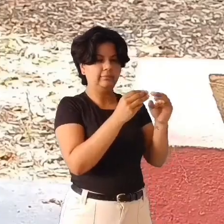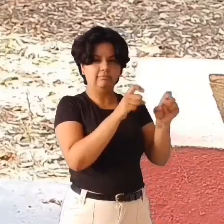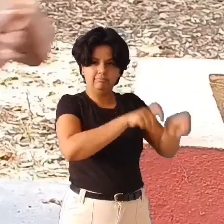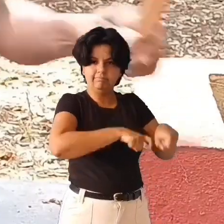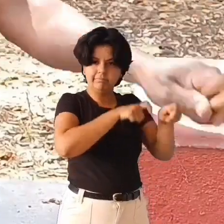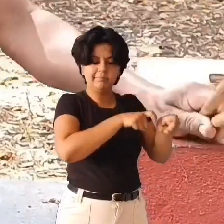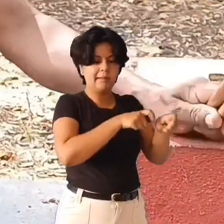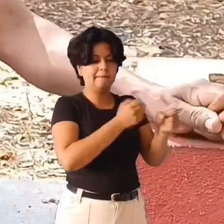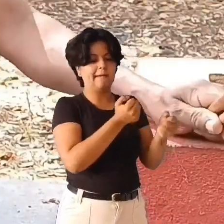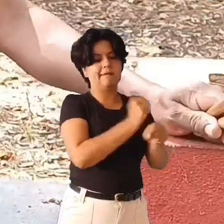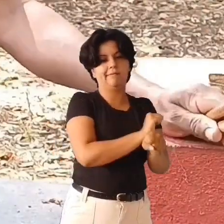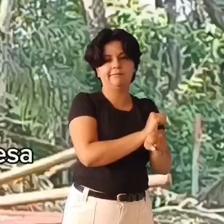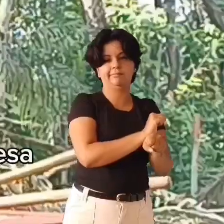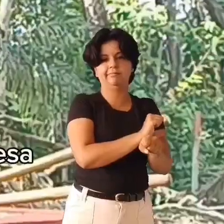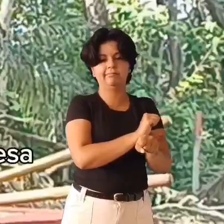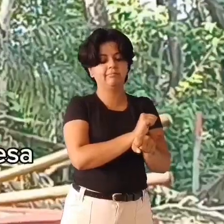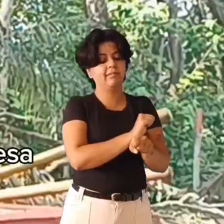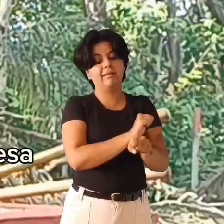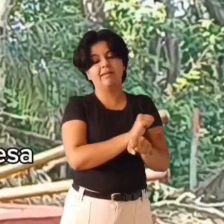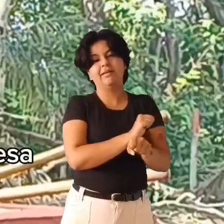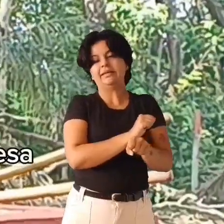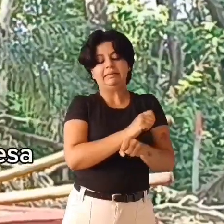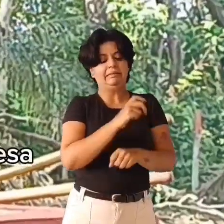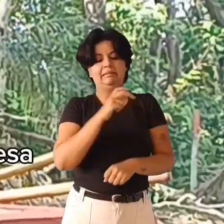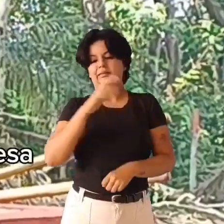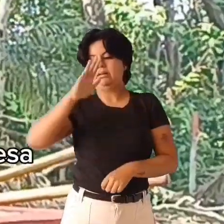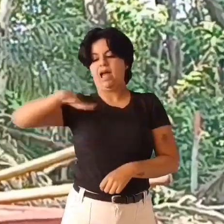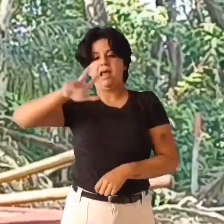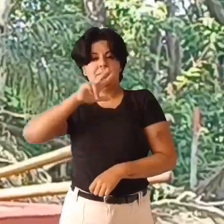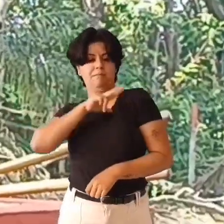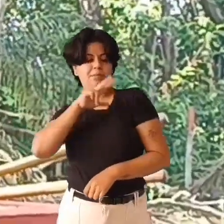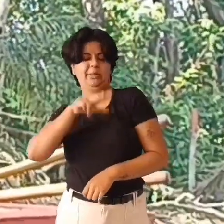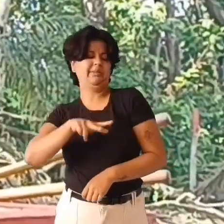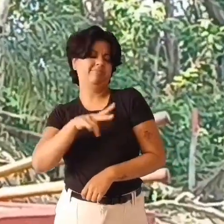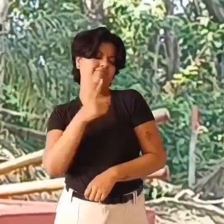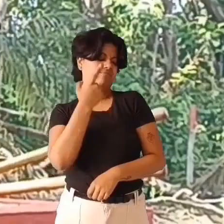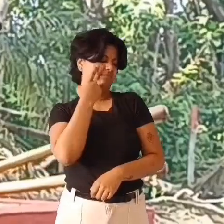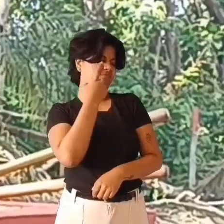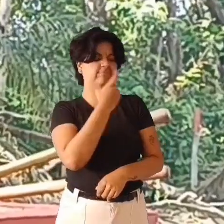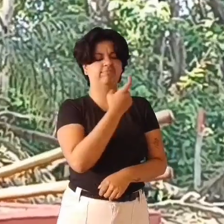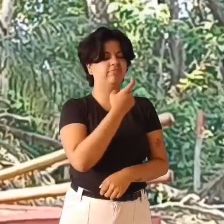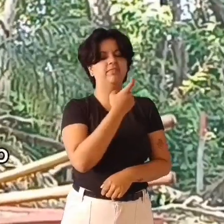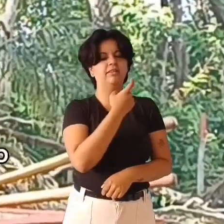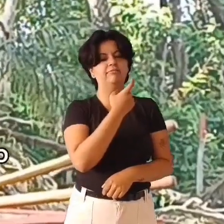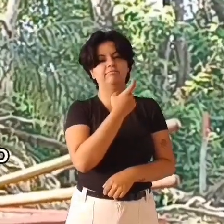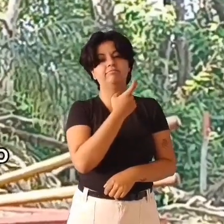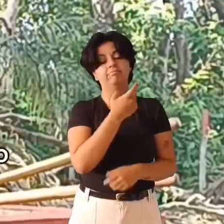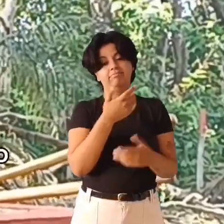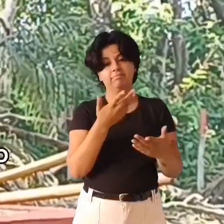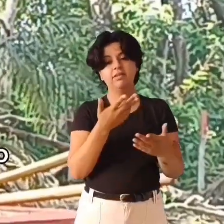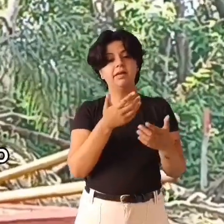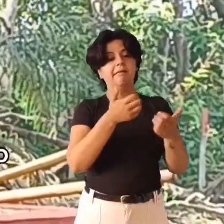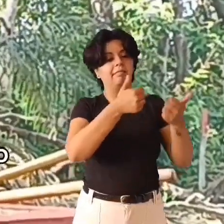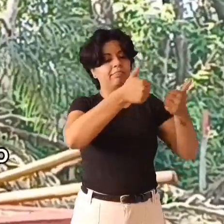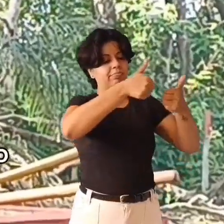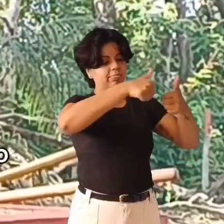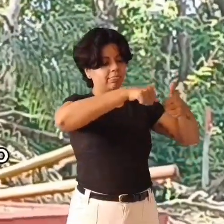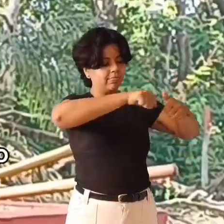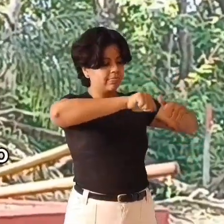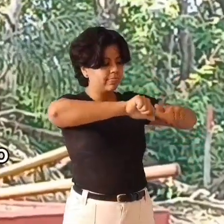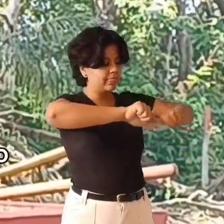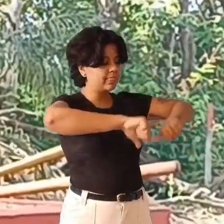plantar o algodão. Aí não interessou mais a coroa portuguesa, o plantio de algodão. Aí isso praticamente